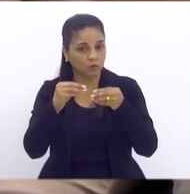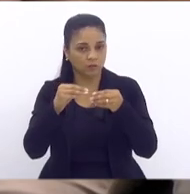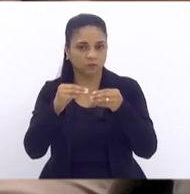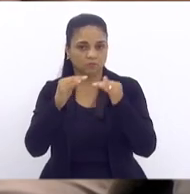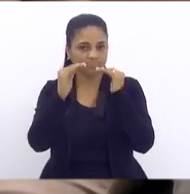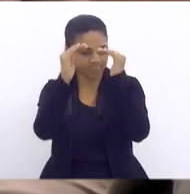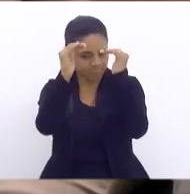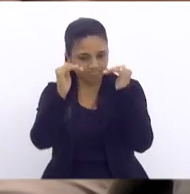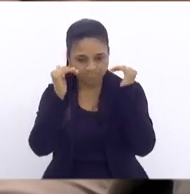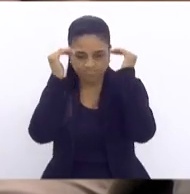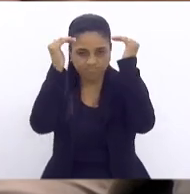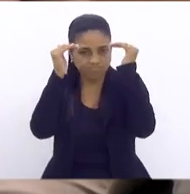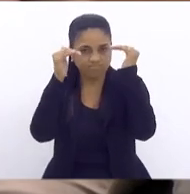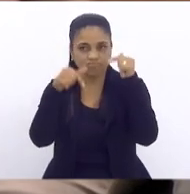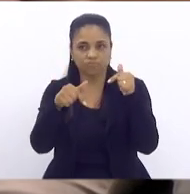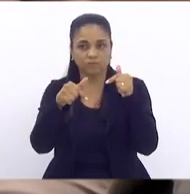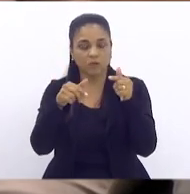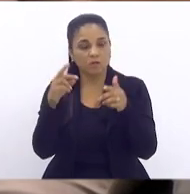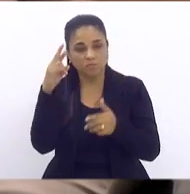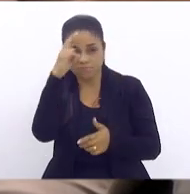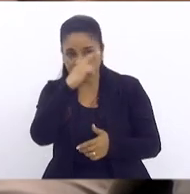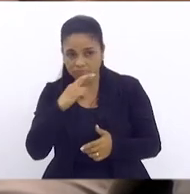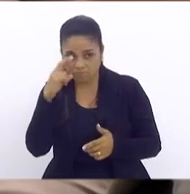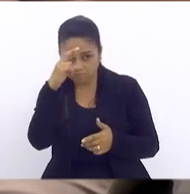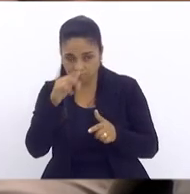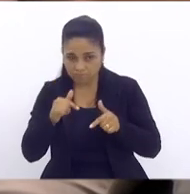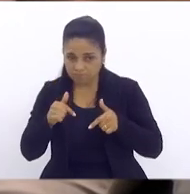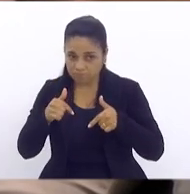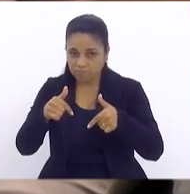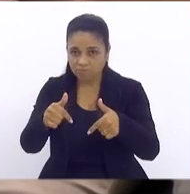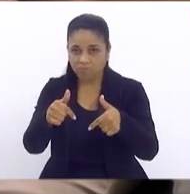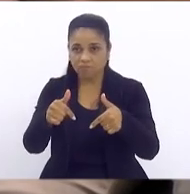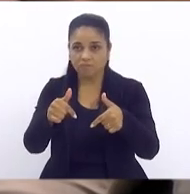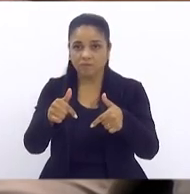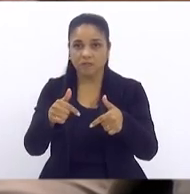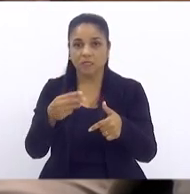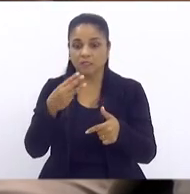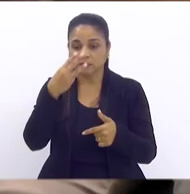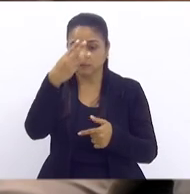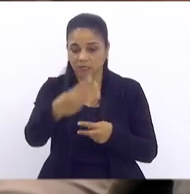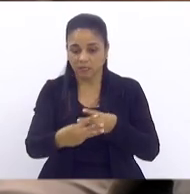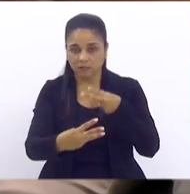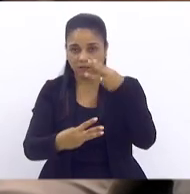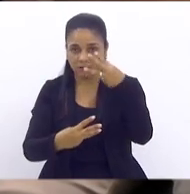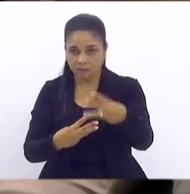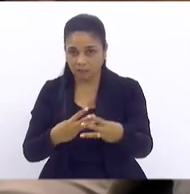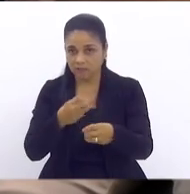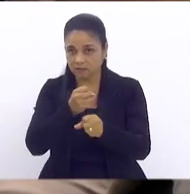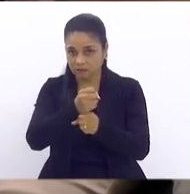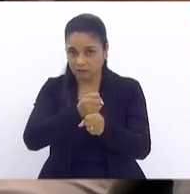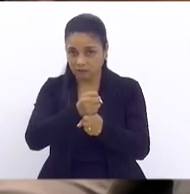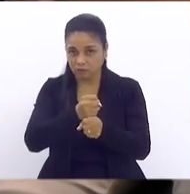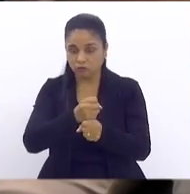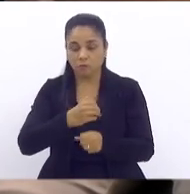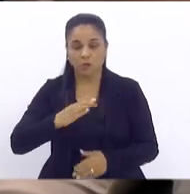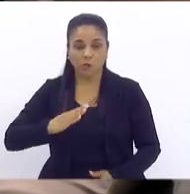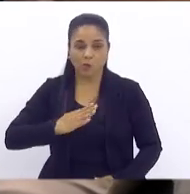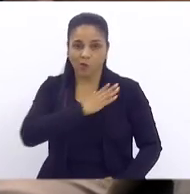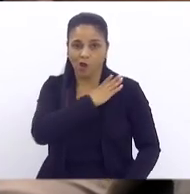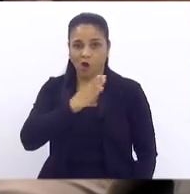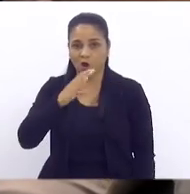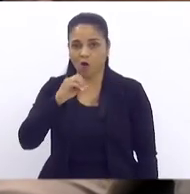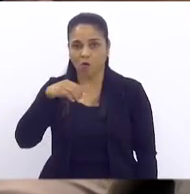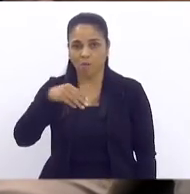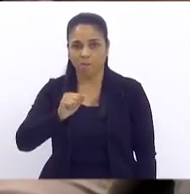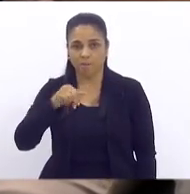elas sofrem inspeções operativas num ciclo de 3 anos pelo seu comandante de